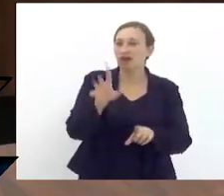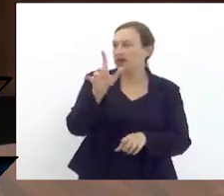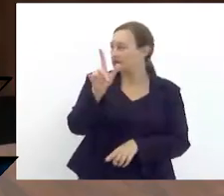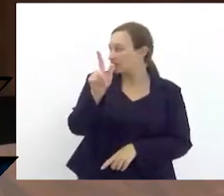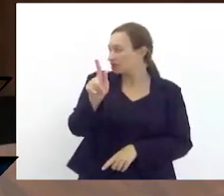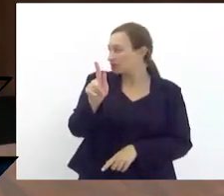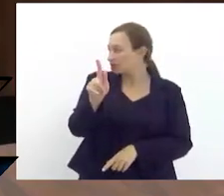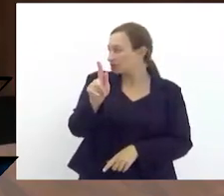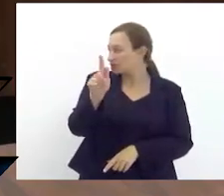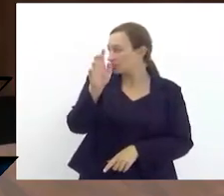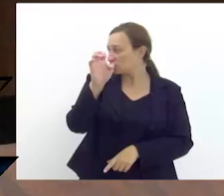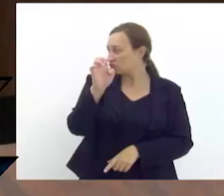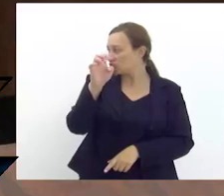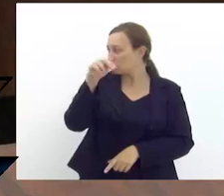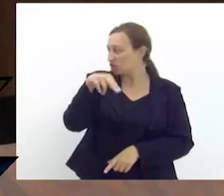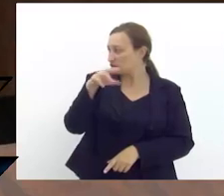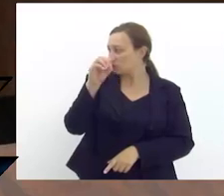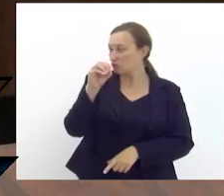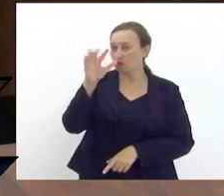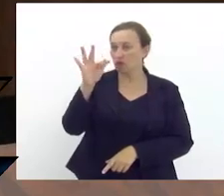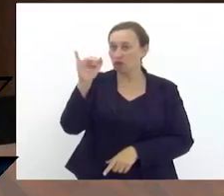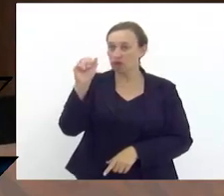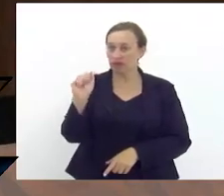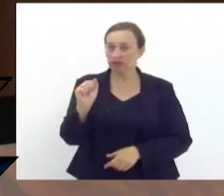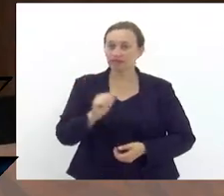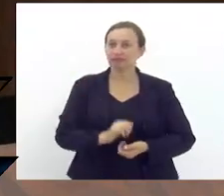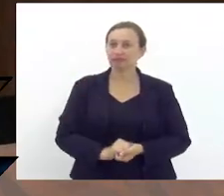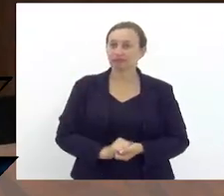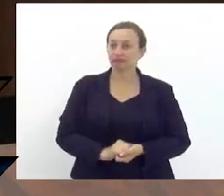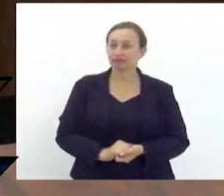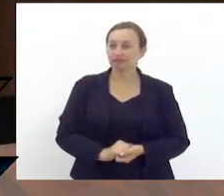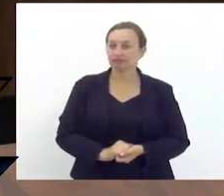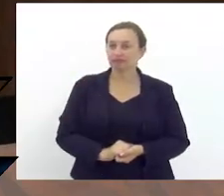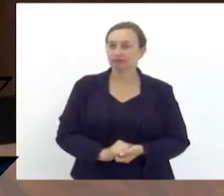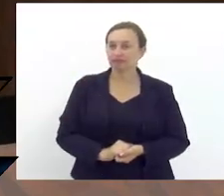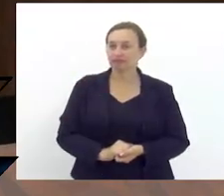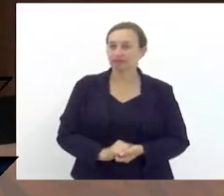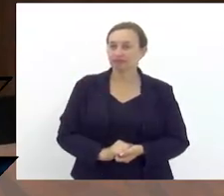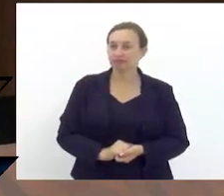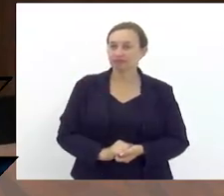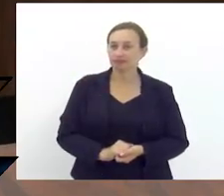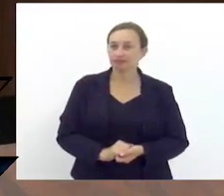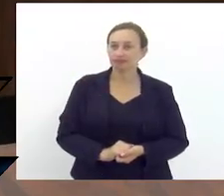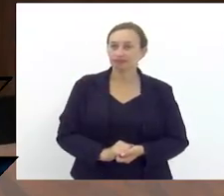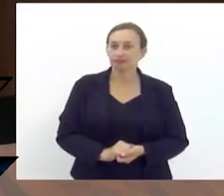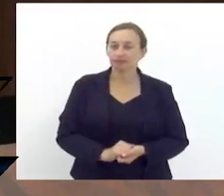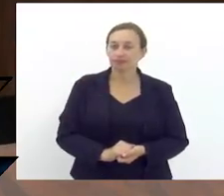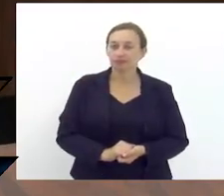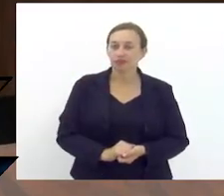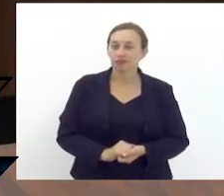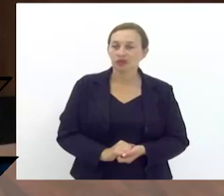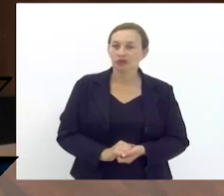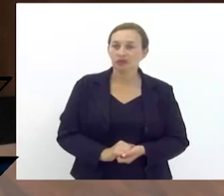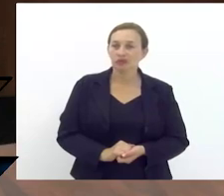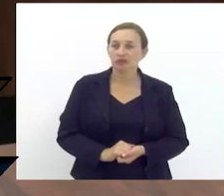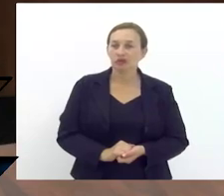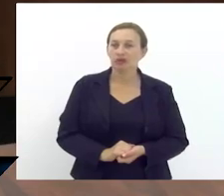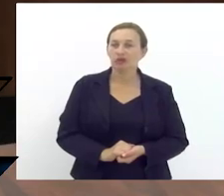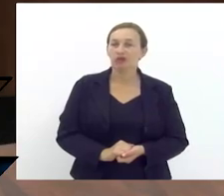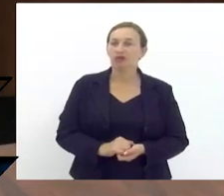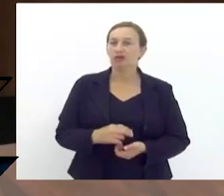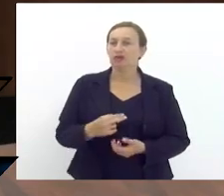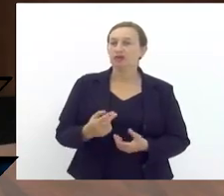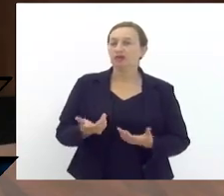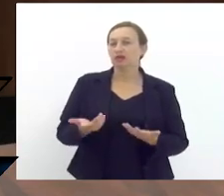mostrando que para prevenir a violência não é só a violência de soltar foguete em cima do torcedor